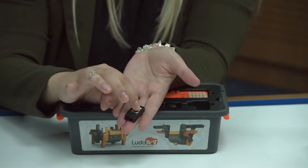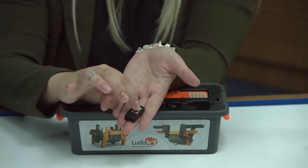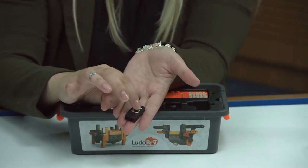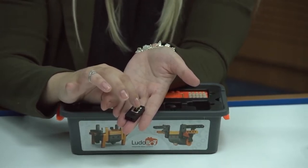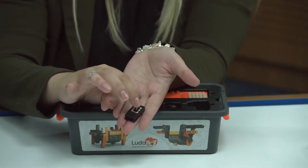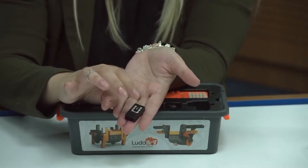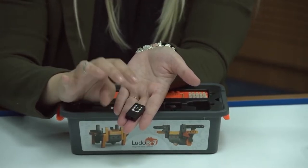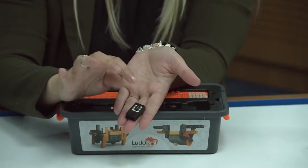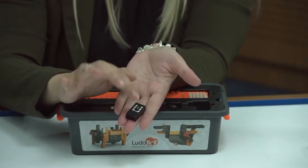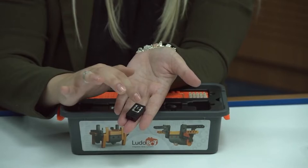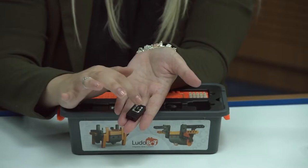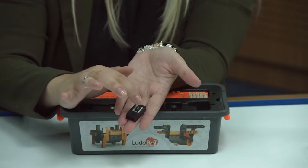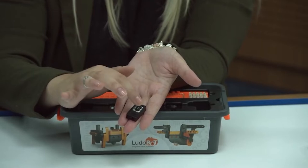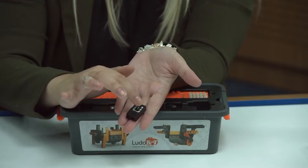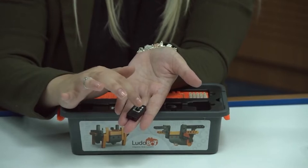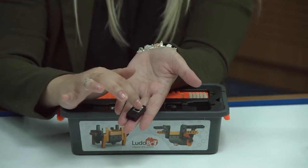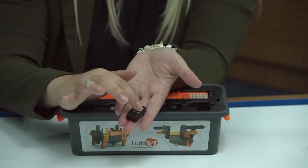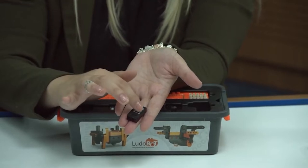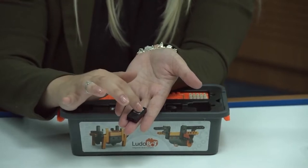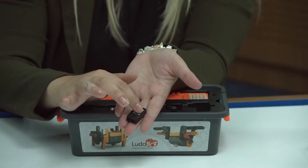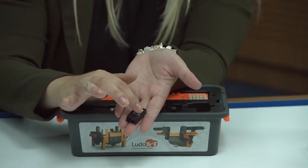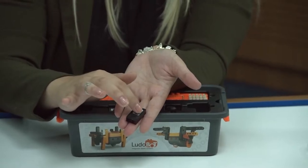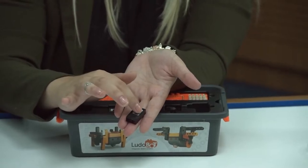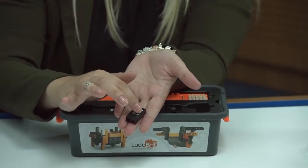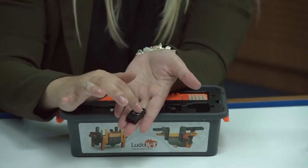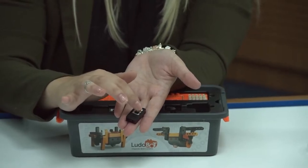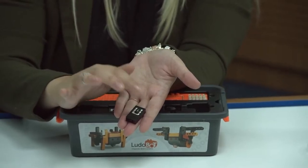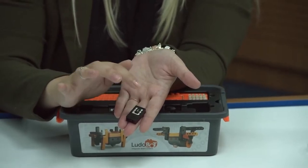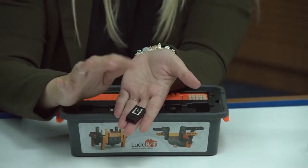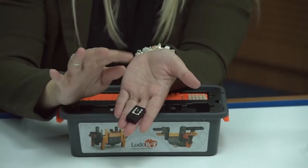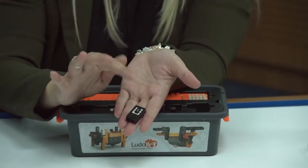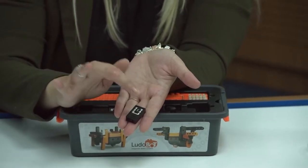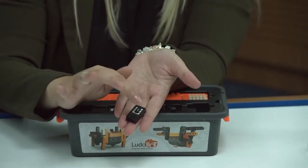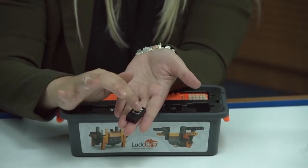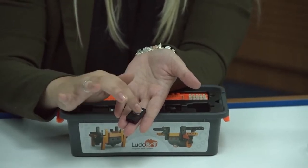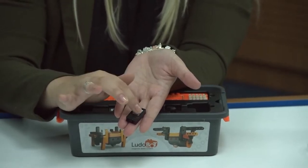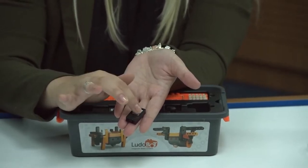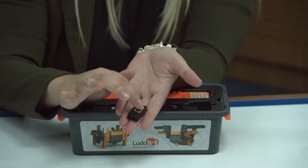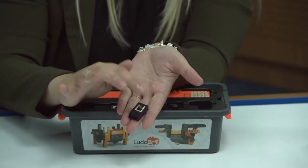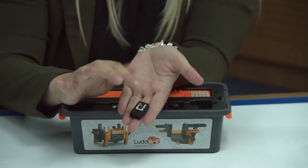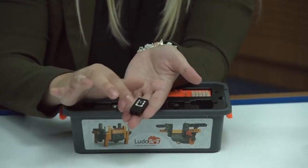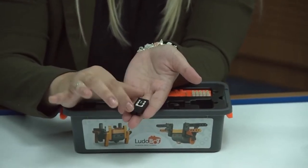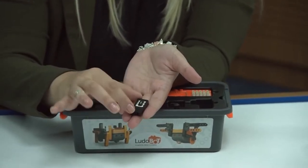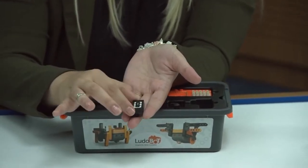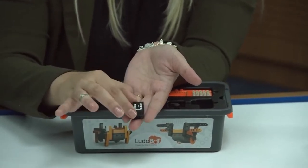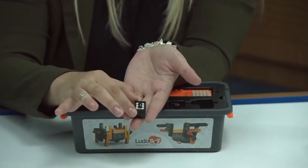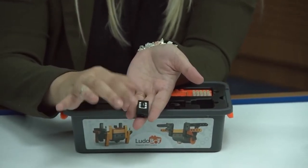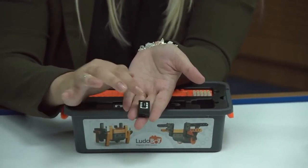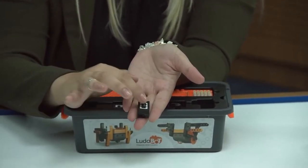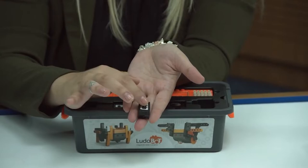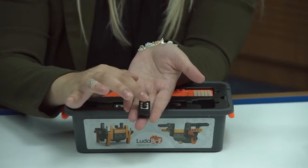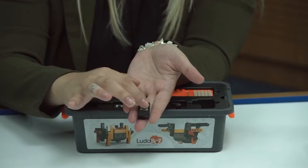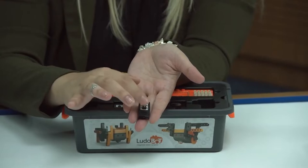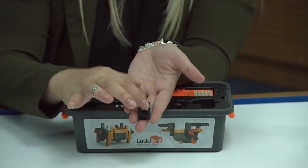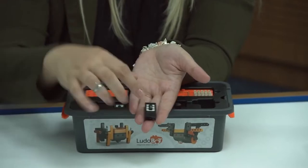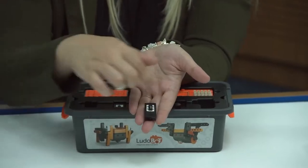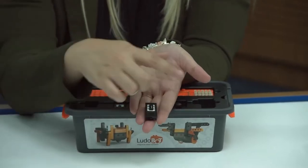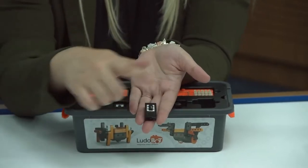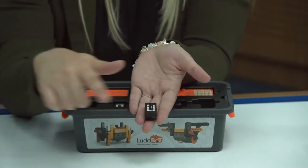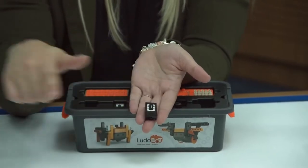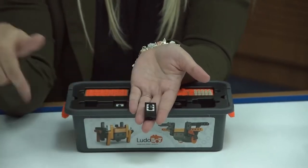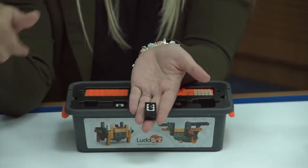quando pressionado. Você pode programar também quando pressiona e solta. E isso